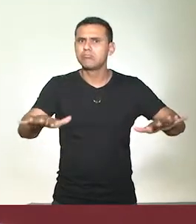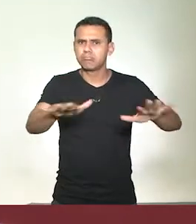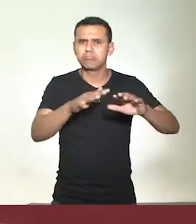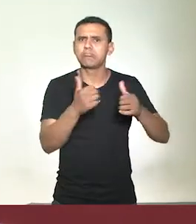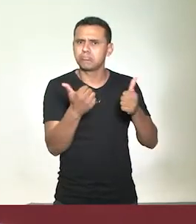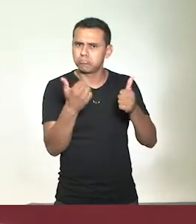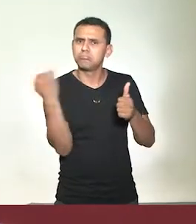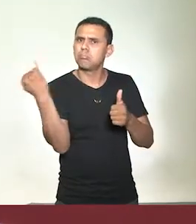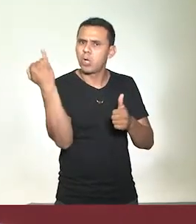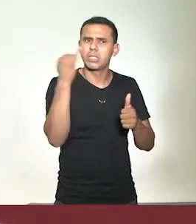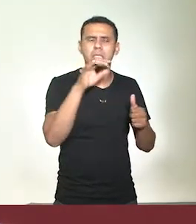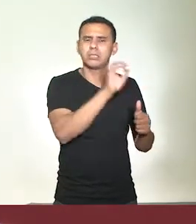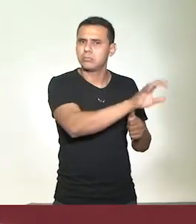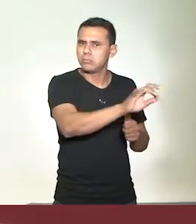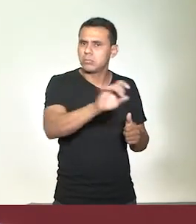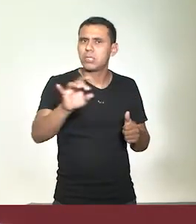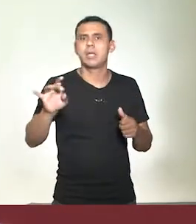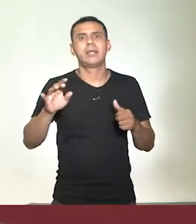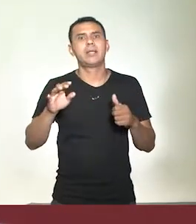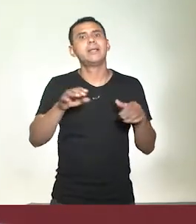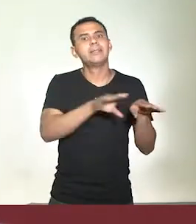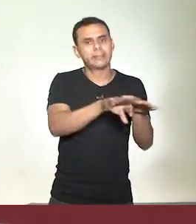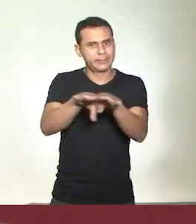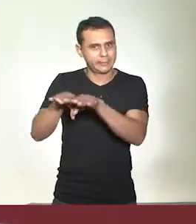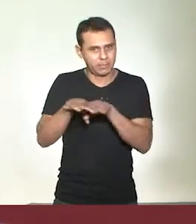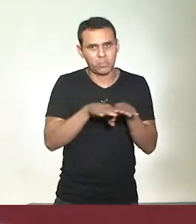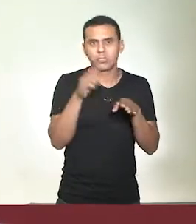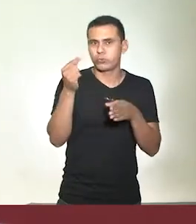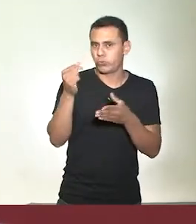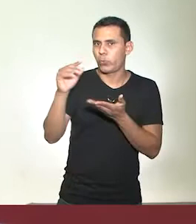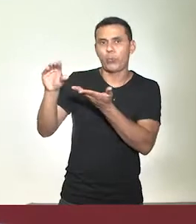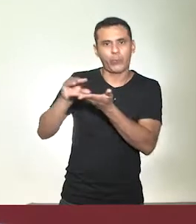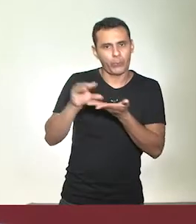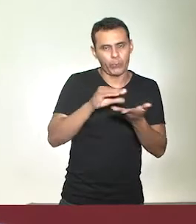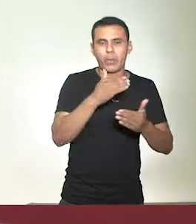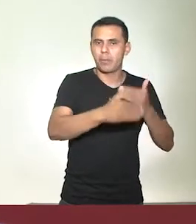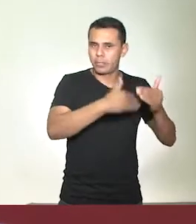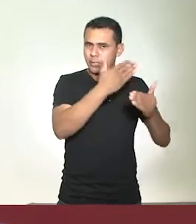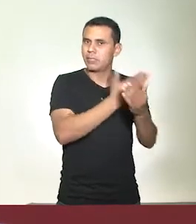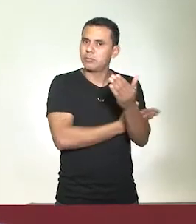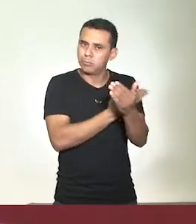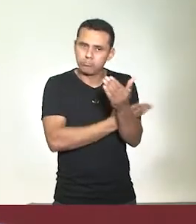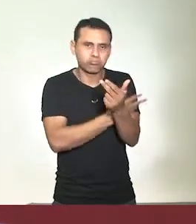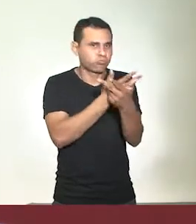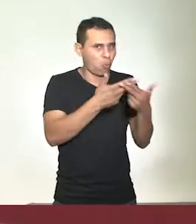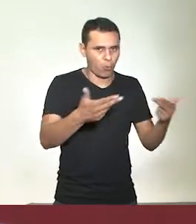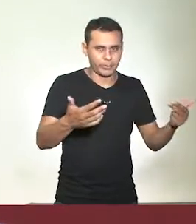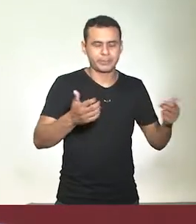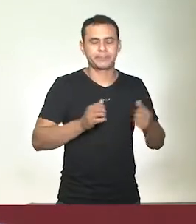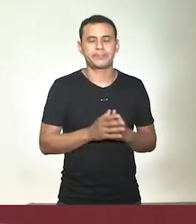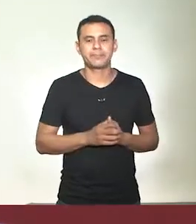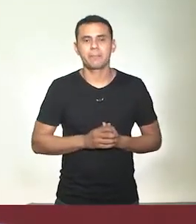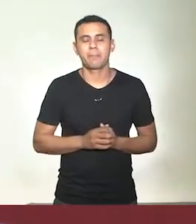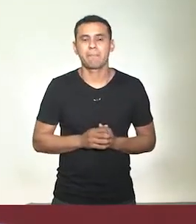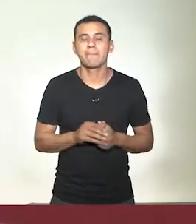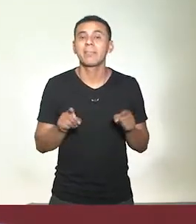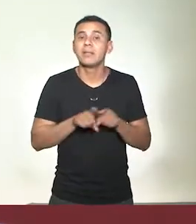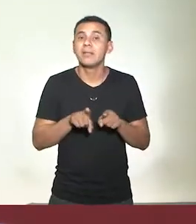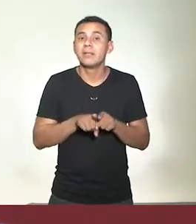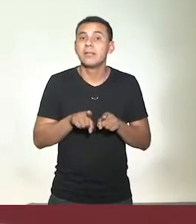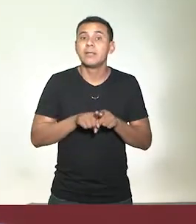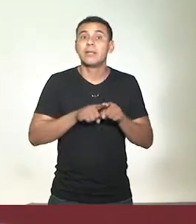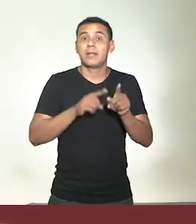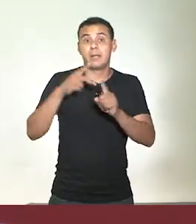é muito interessante do ponto de vista da democratização dos processos da Universidade né e do ponto de vista